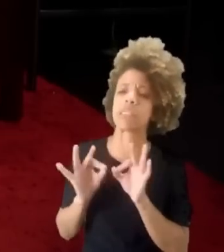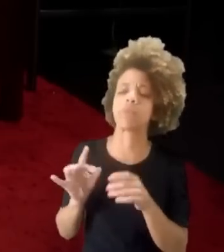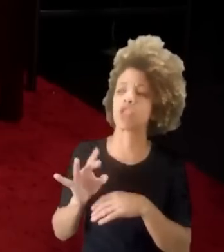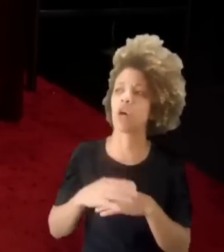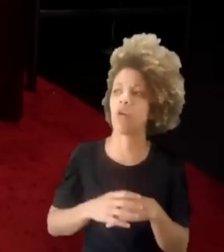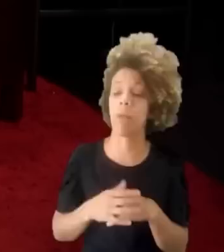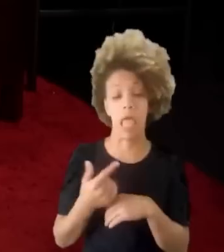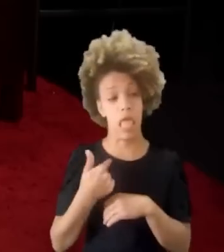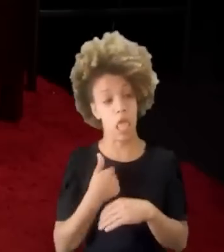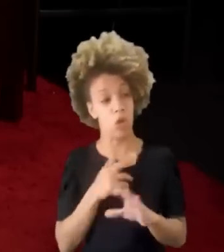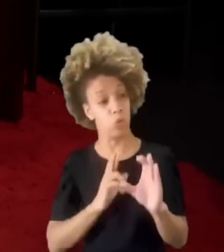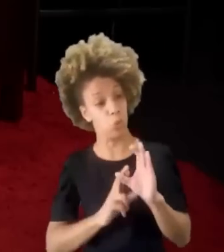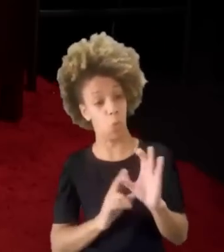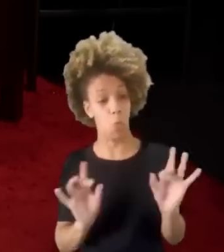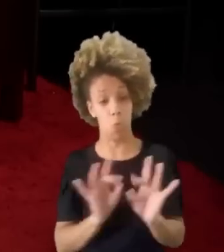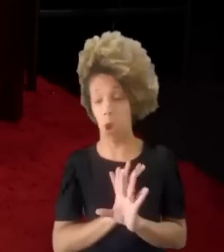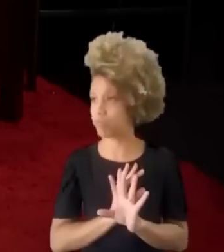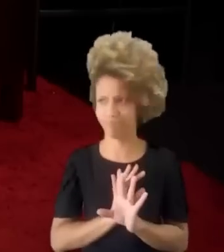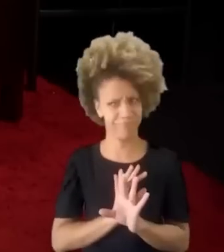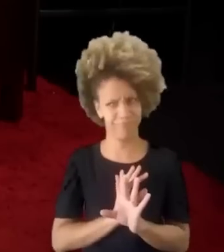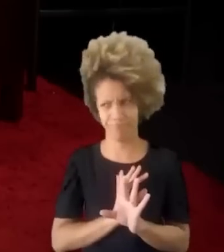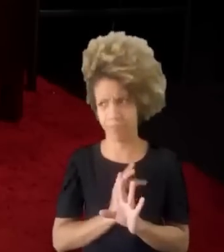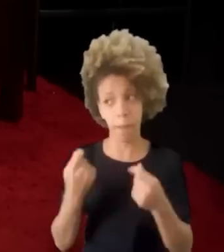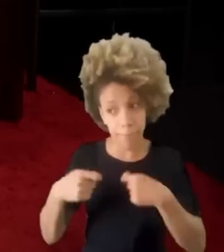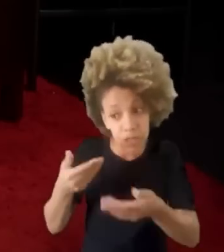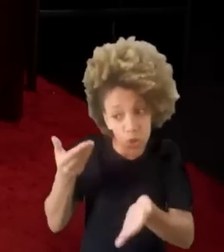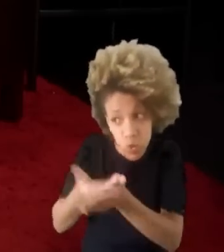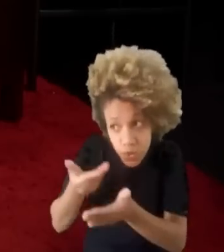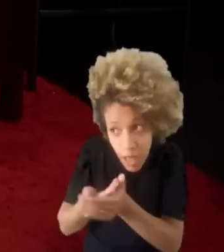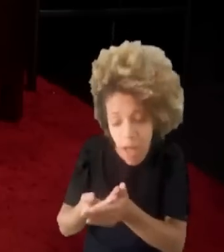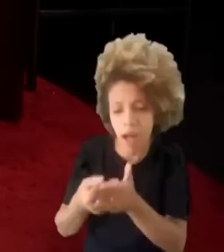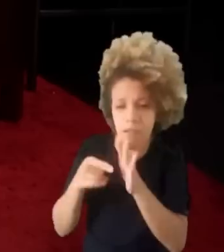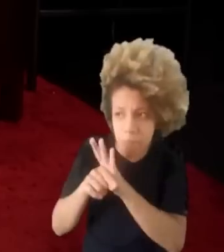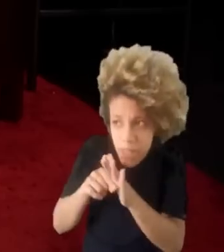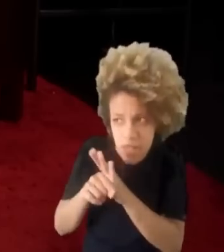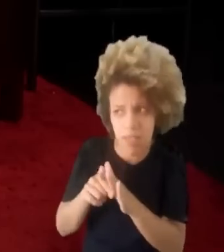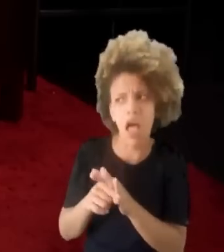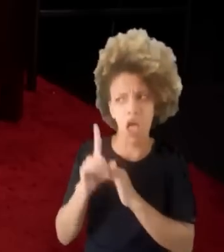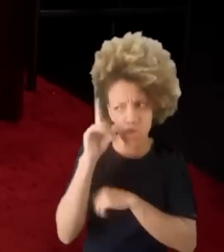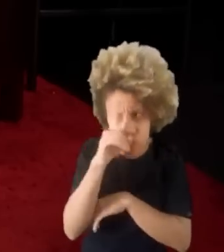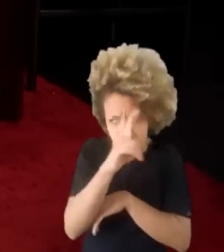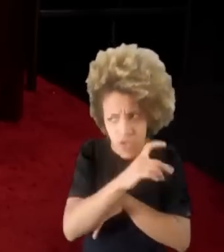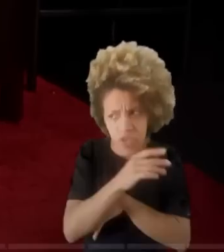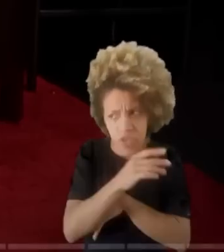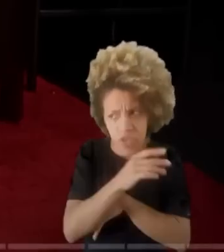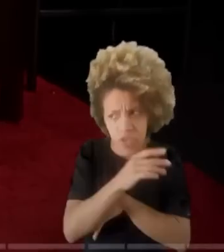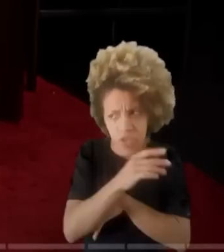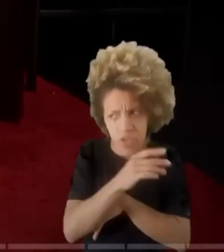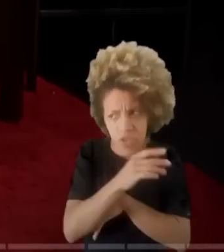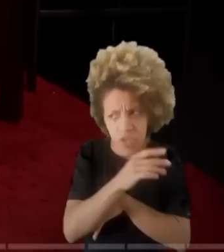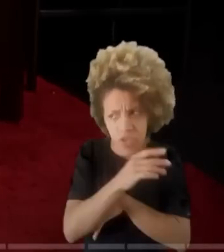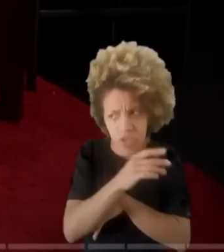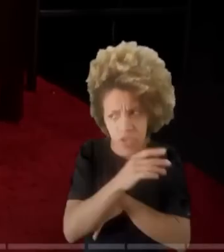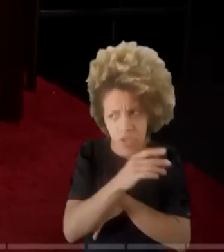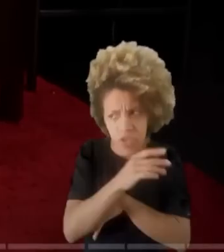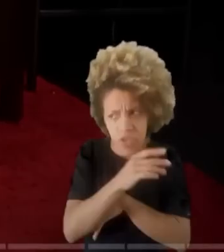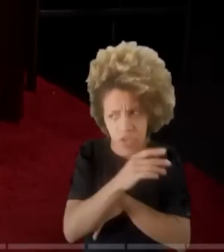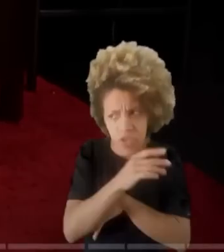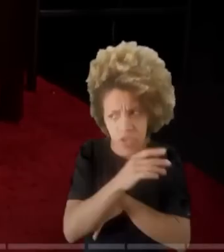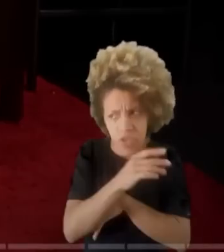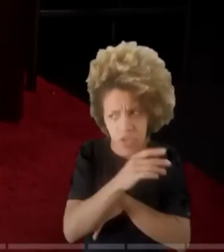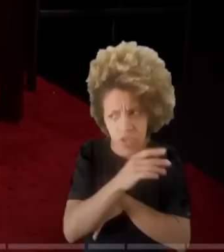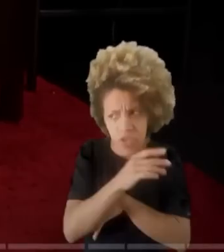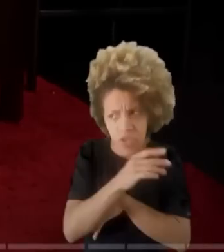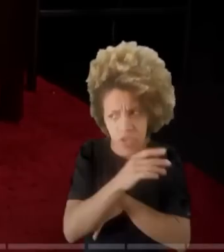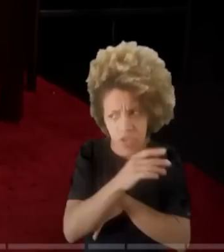simplesmente chegar e falar assim eu sou um comunista sabe você precisa estudar Você precisa cair para dentro uma coisa difícil de se entender exatamente né não é militante ele